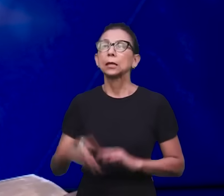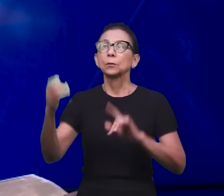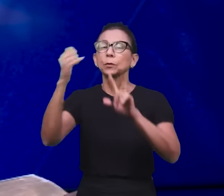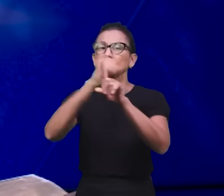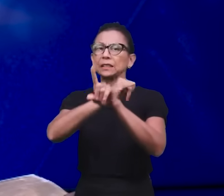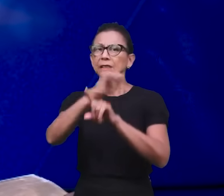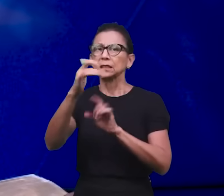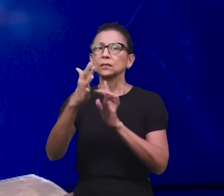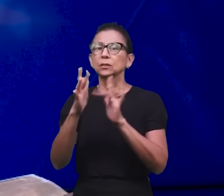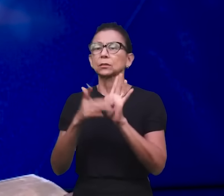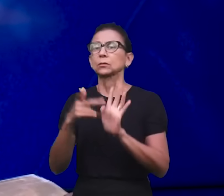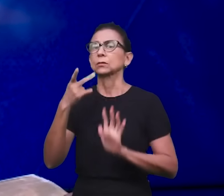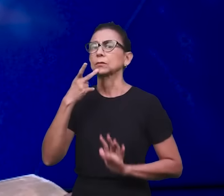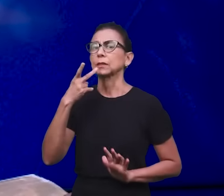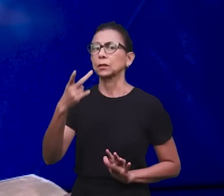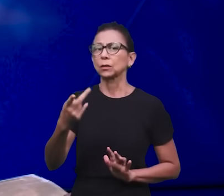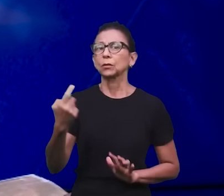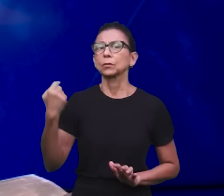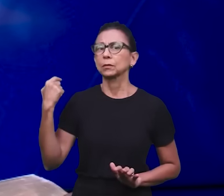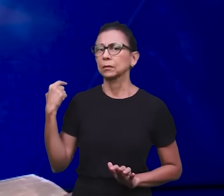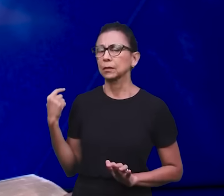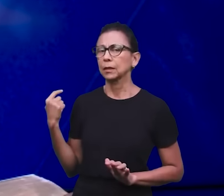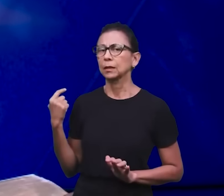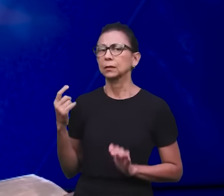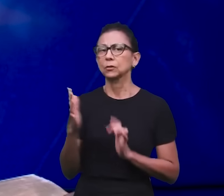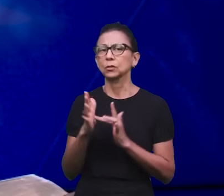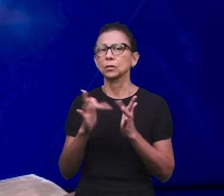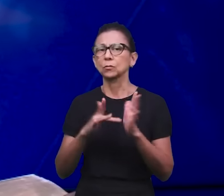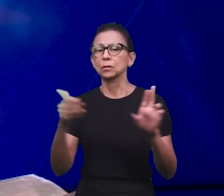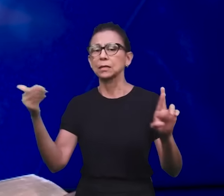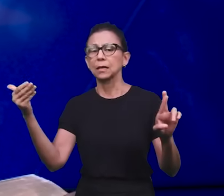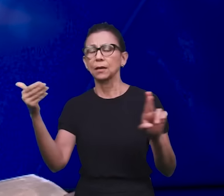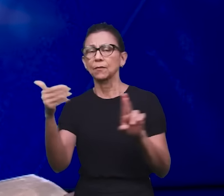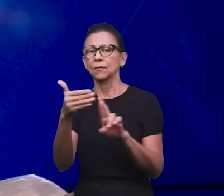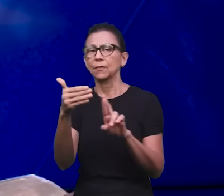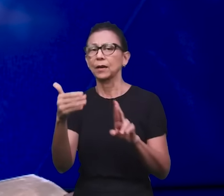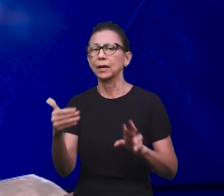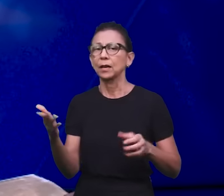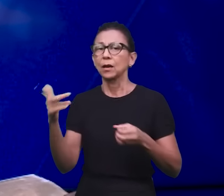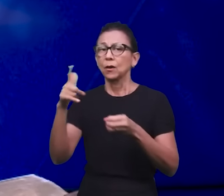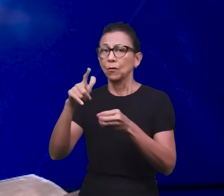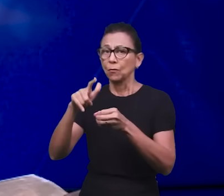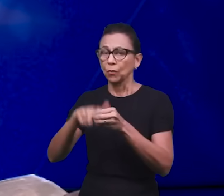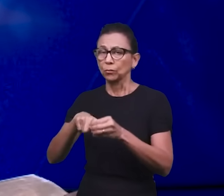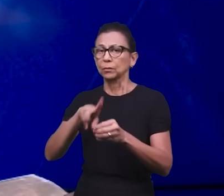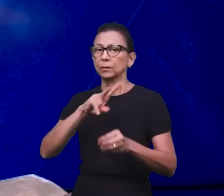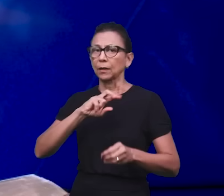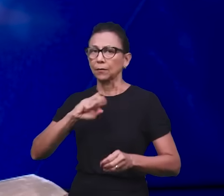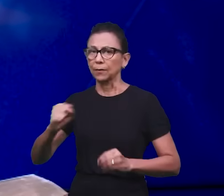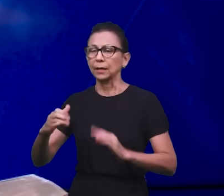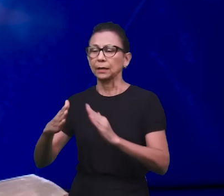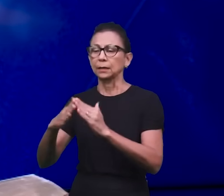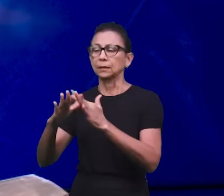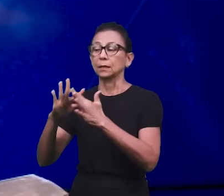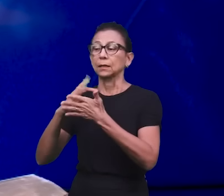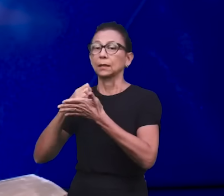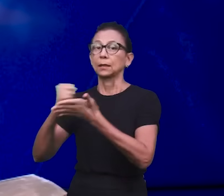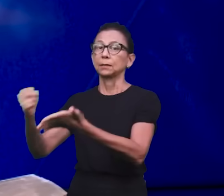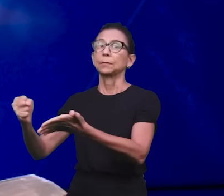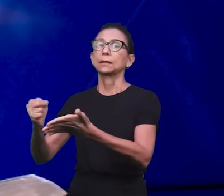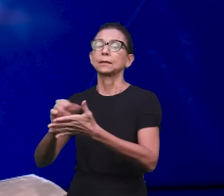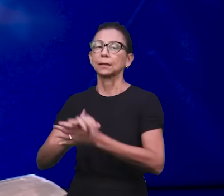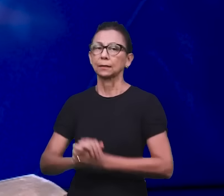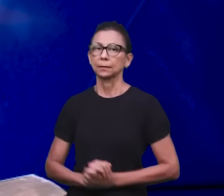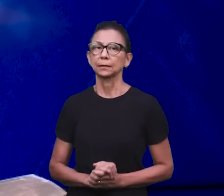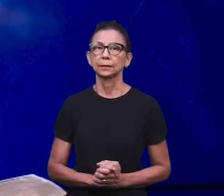foram proferidos pelo Senhor Jesus ali, quando ele se refere ao momento da sua vinda para arrebatar a sua igreja